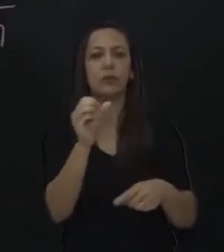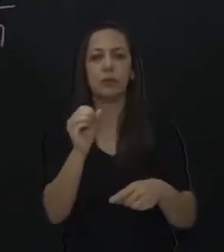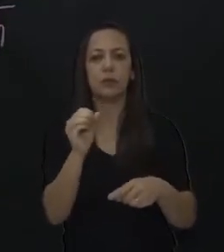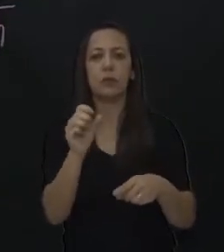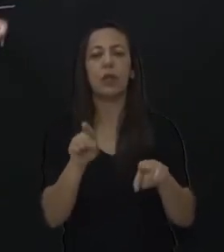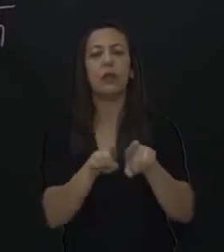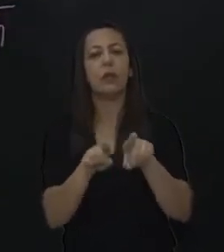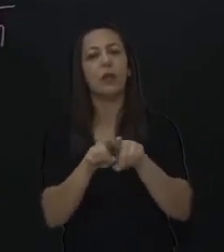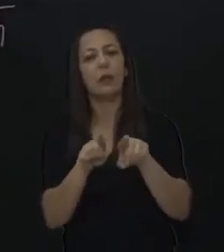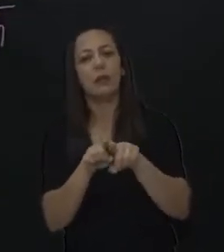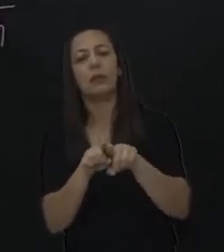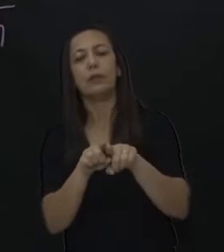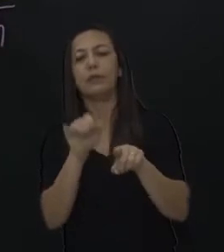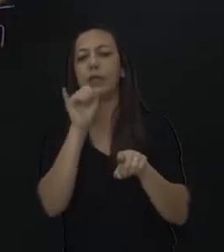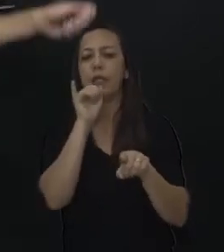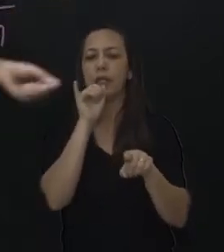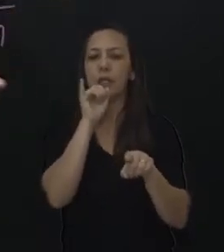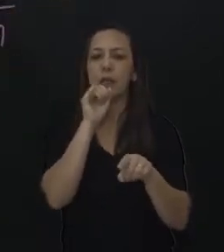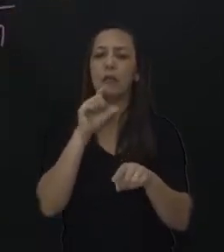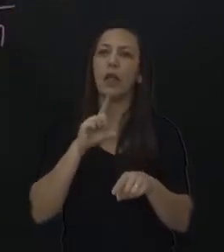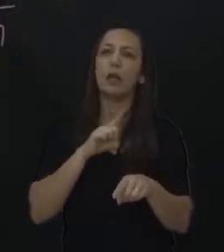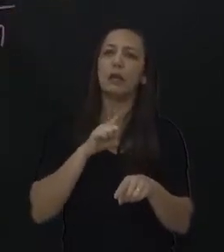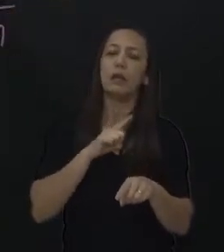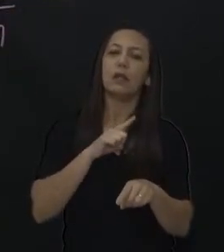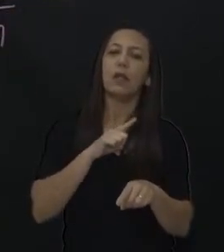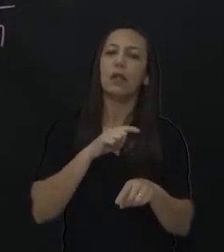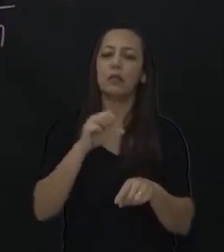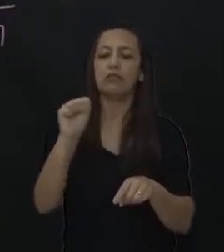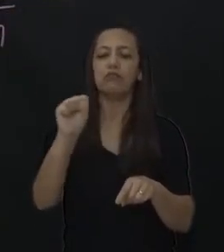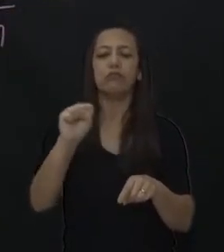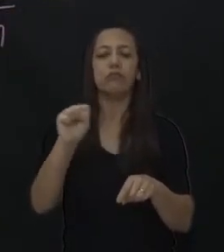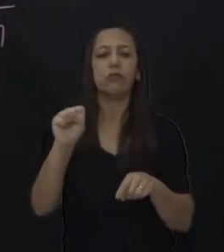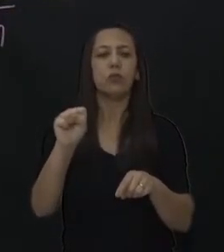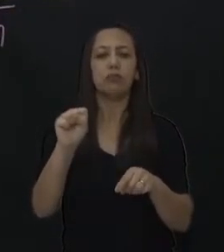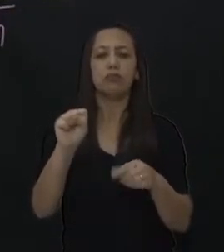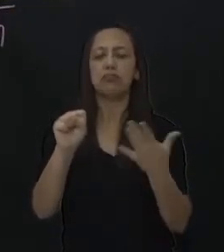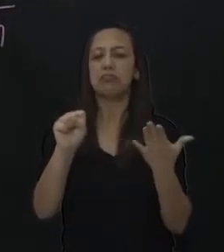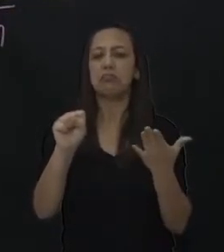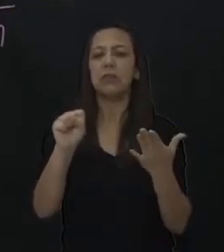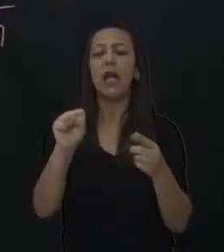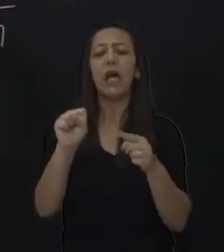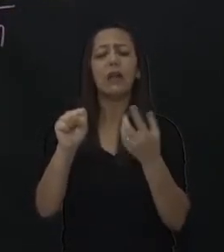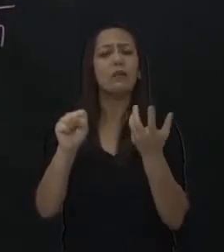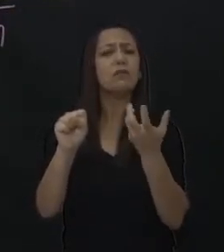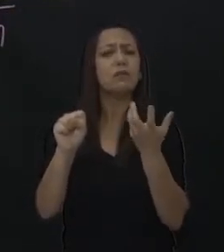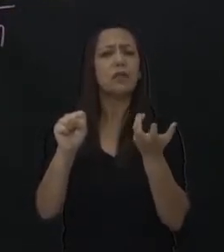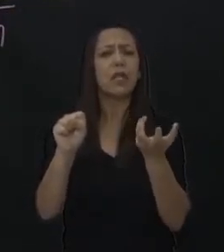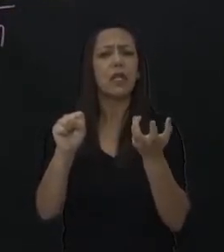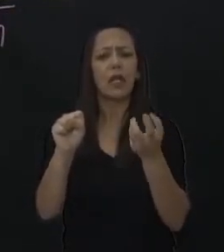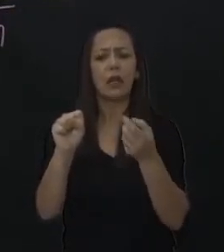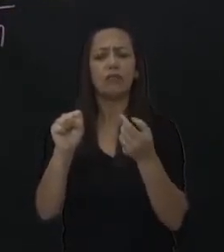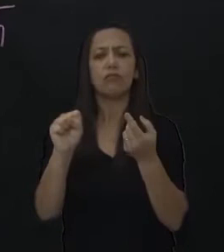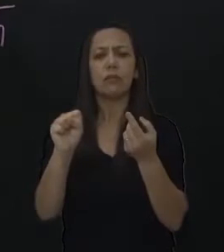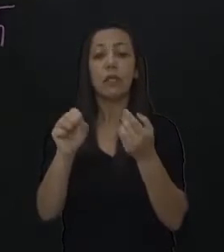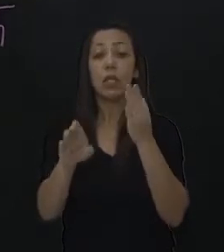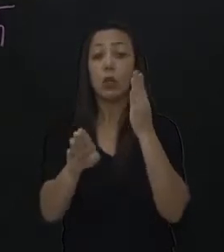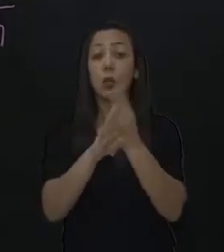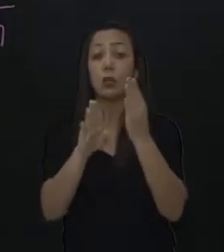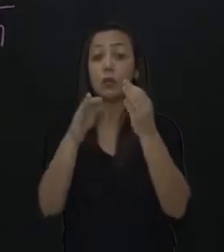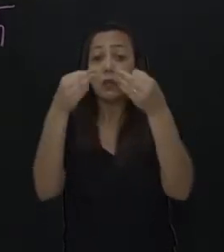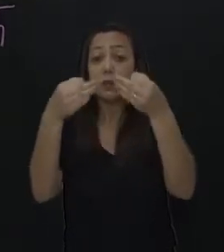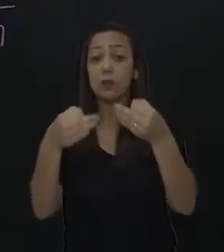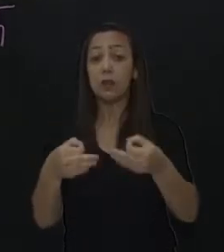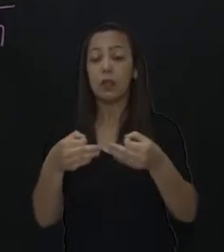para a volta. Se você tem uma certa quantidade de segundos e você quer achar essa quantidade em